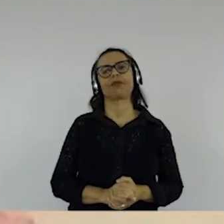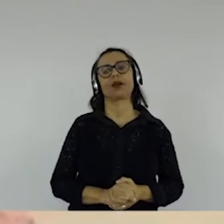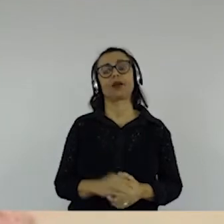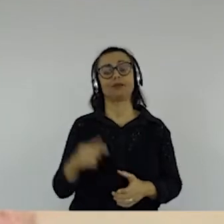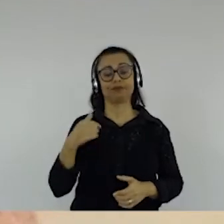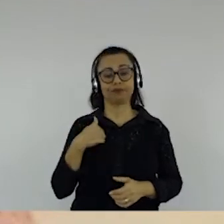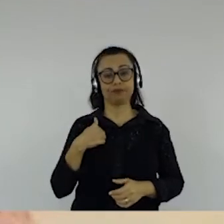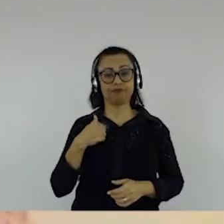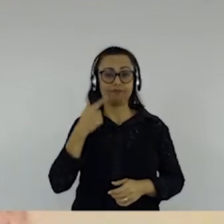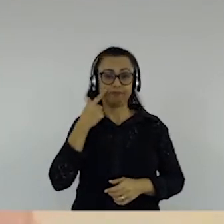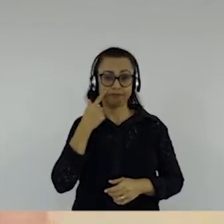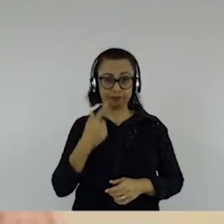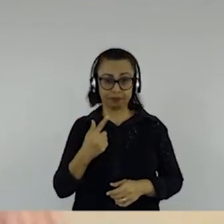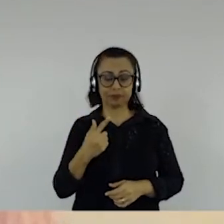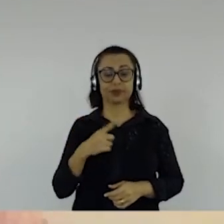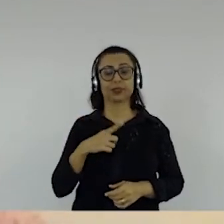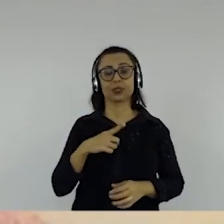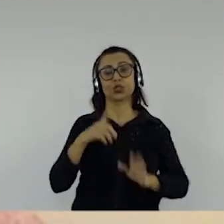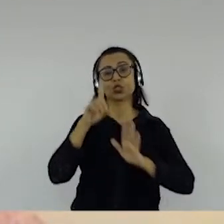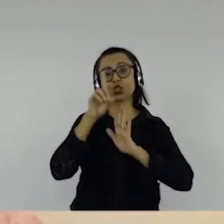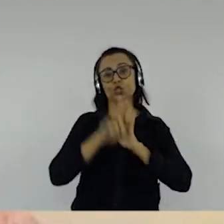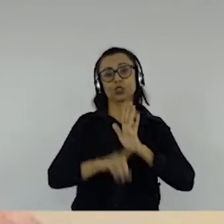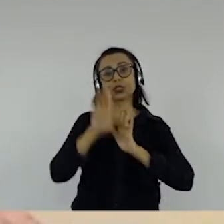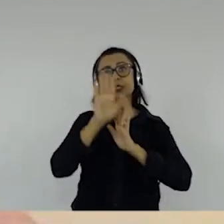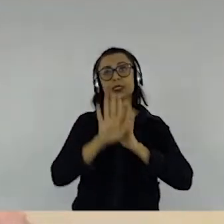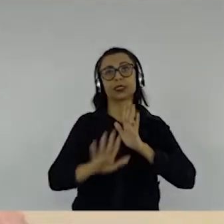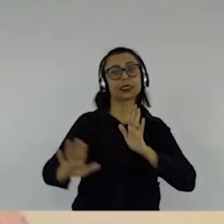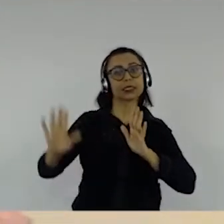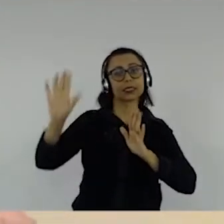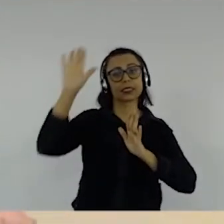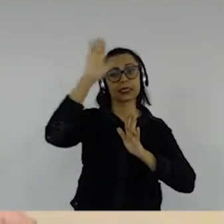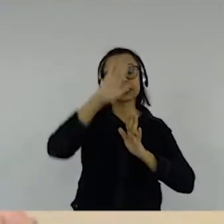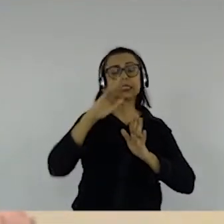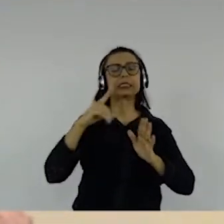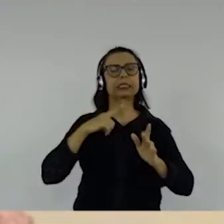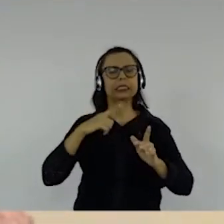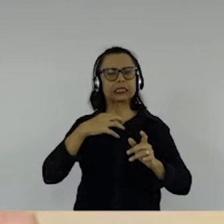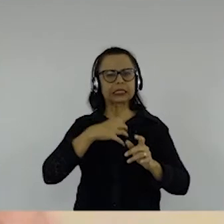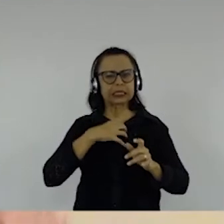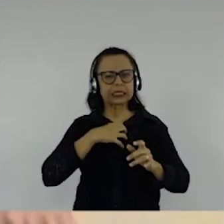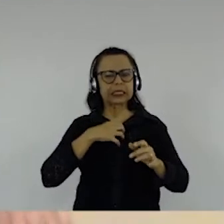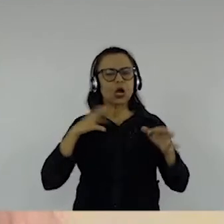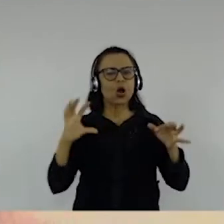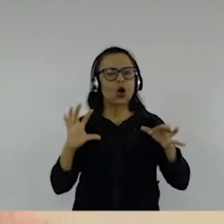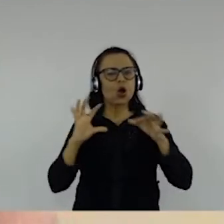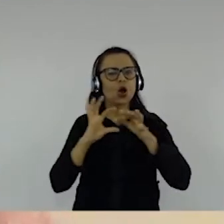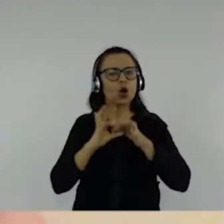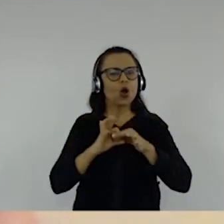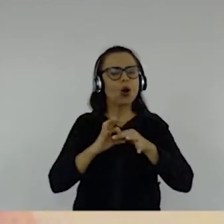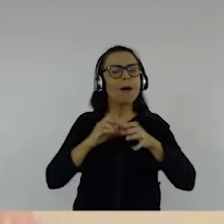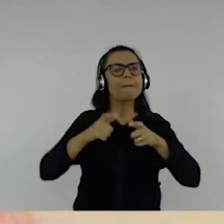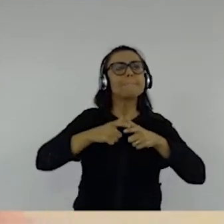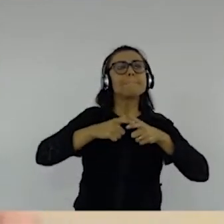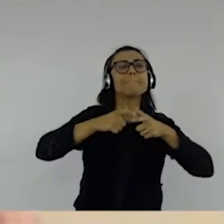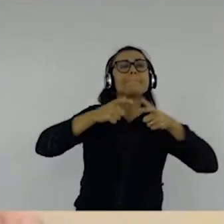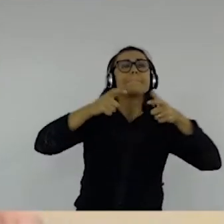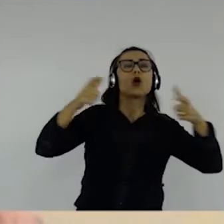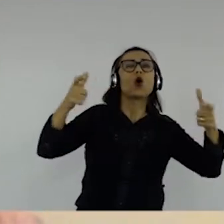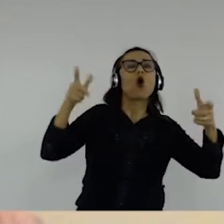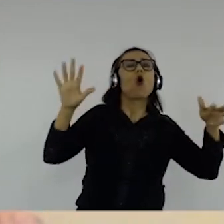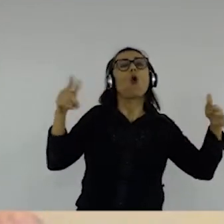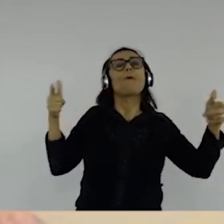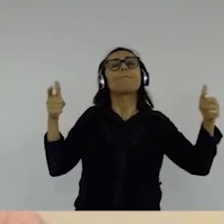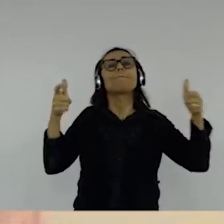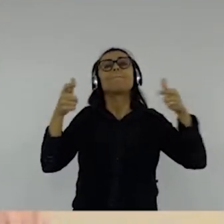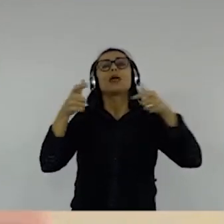que no direito brasileiro, essa discussão, ela de alguma forma está conectada ao maior ou menor alcance que se